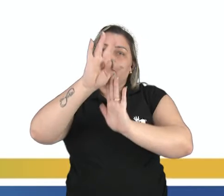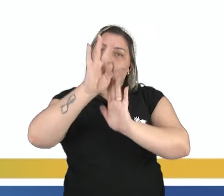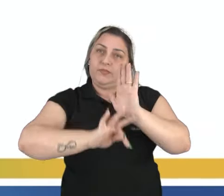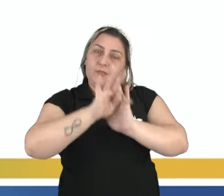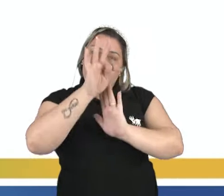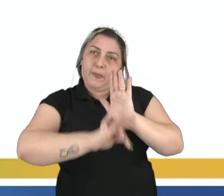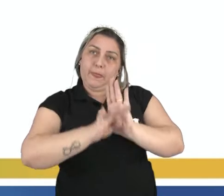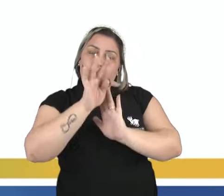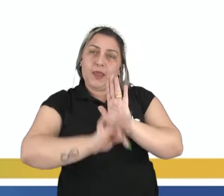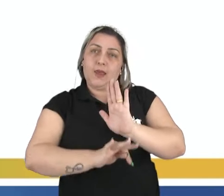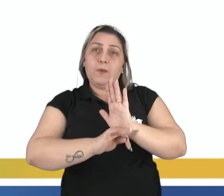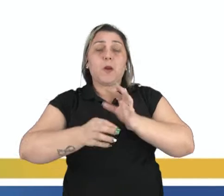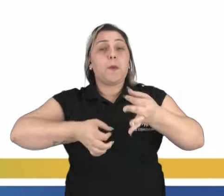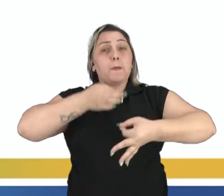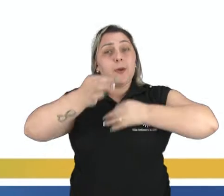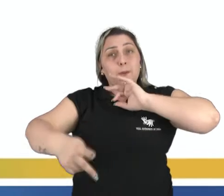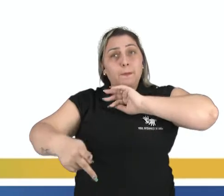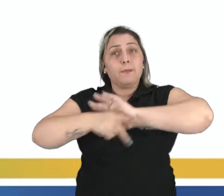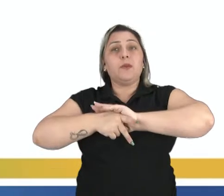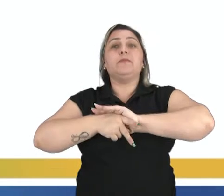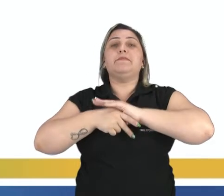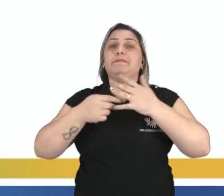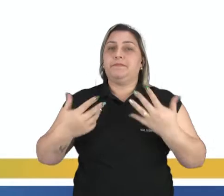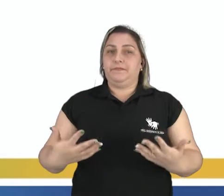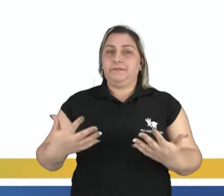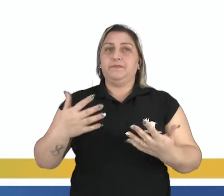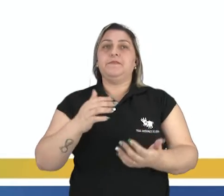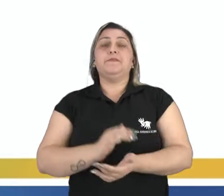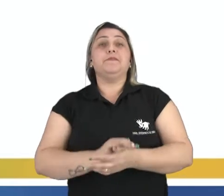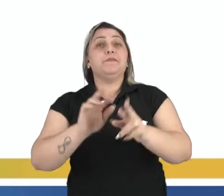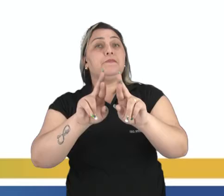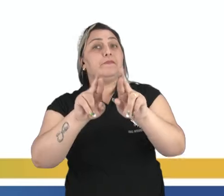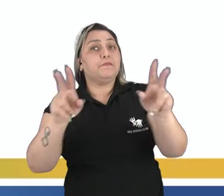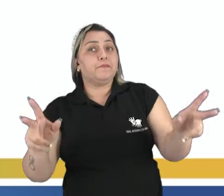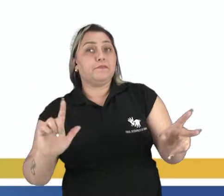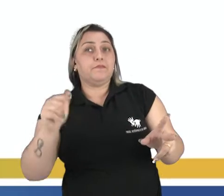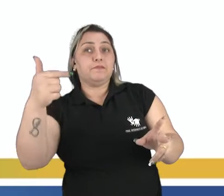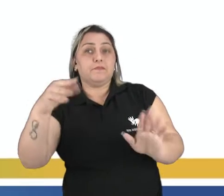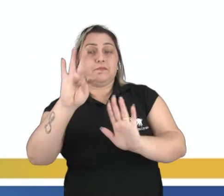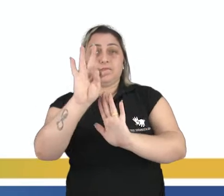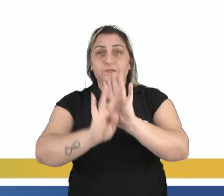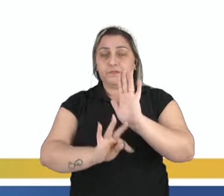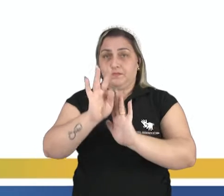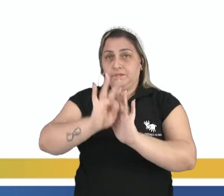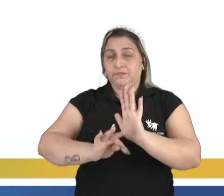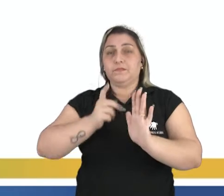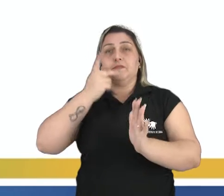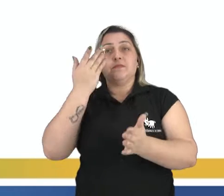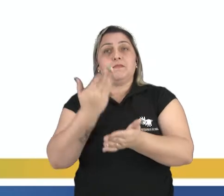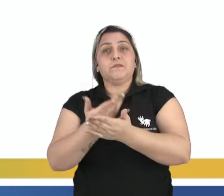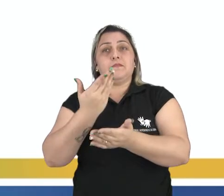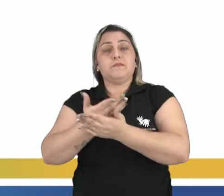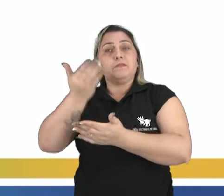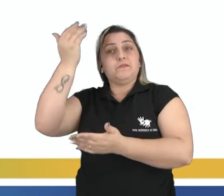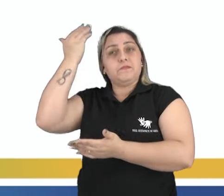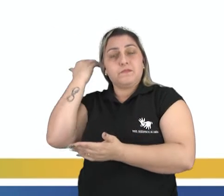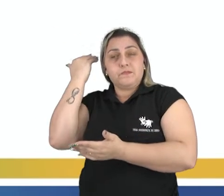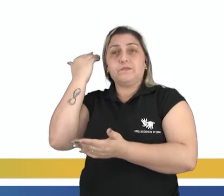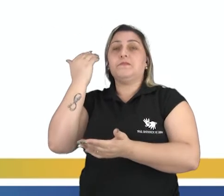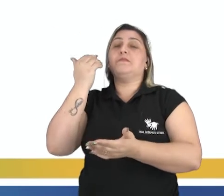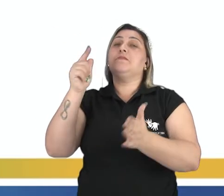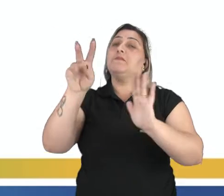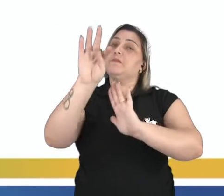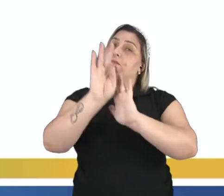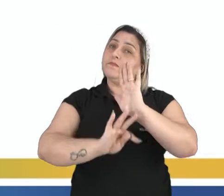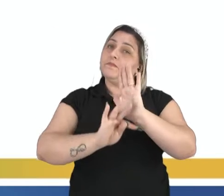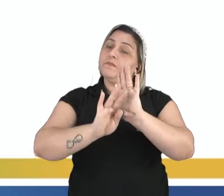sobre a posição dele, tá? Diferente de outros textos, como a gente falou na última aula do texto jornalístico,